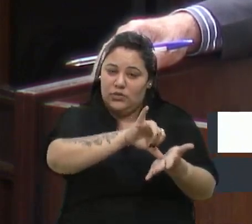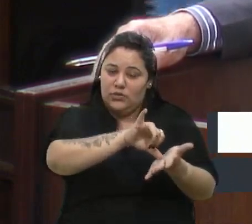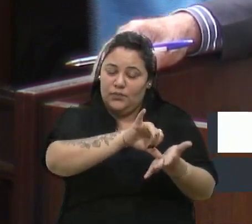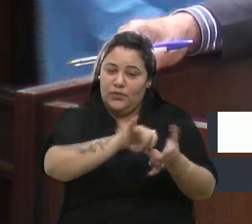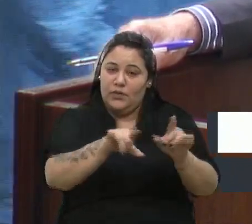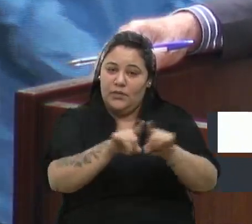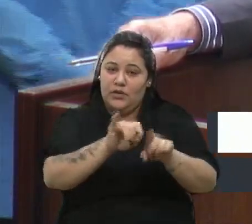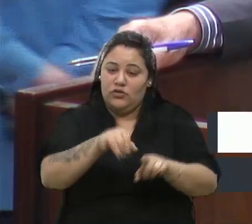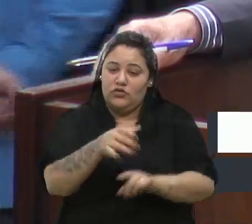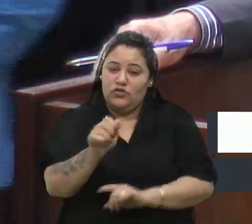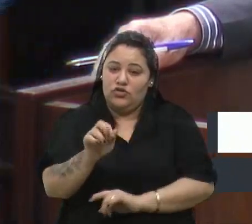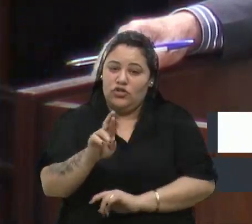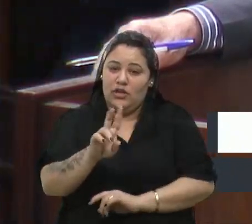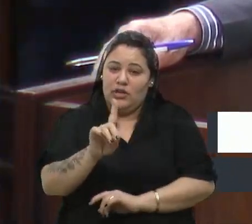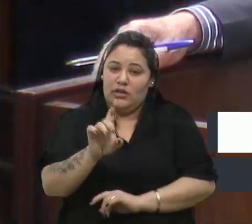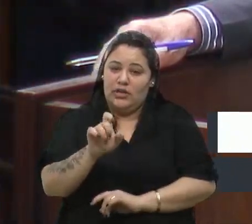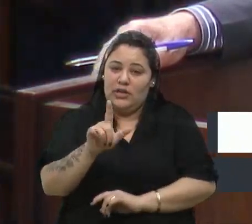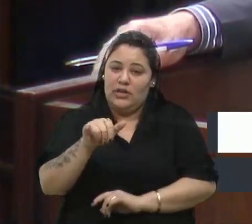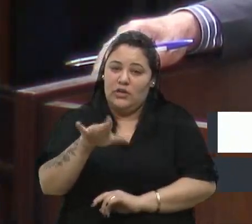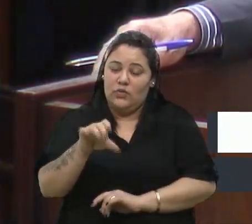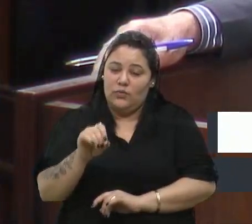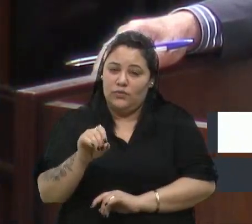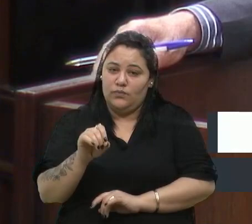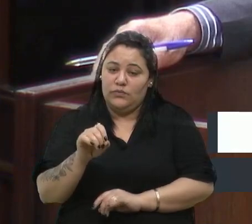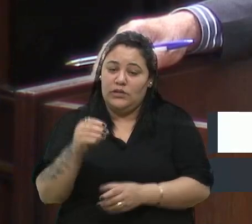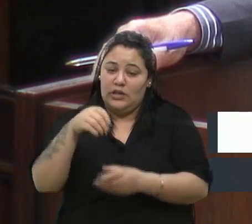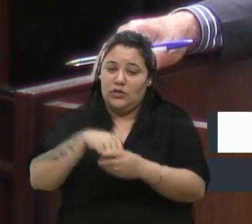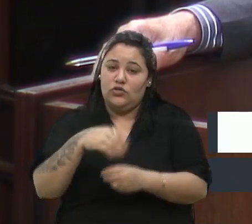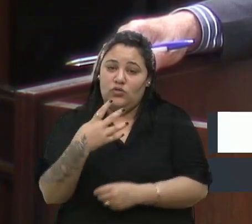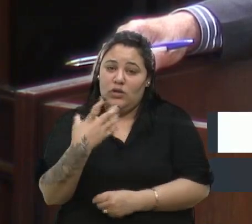Ramos, com 48 escolas,